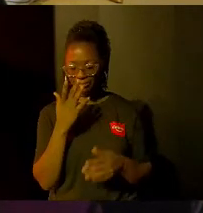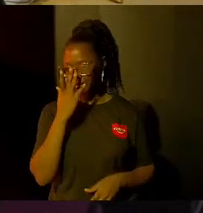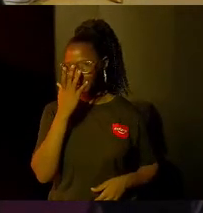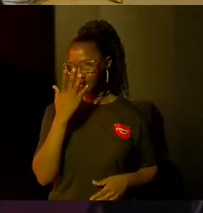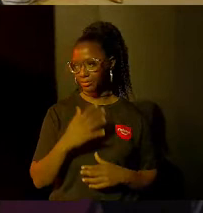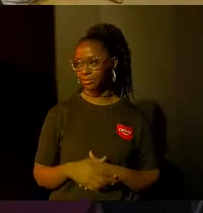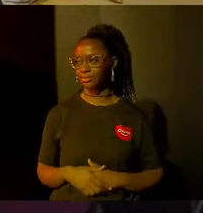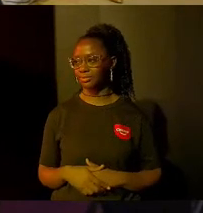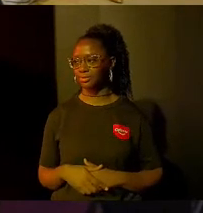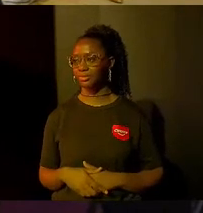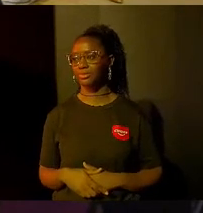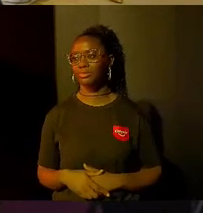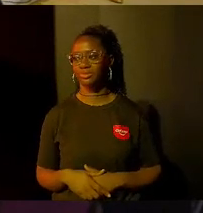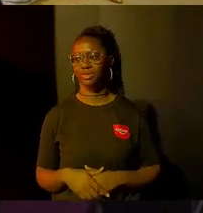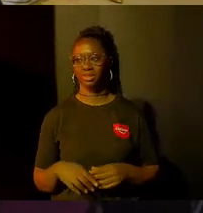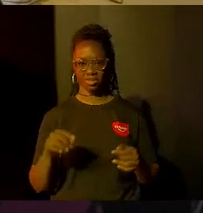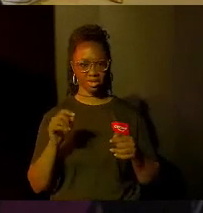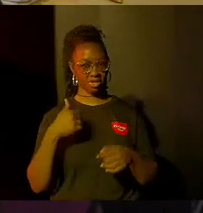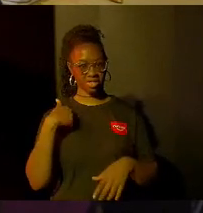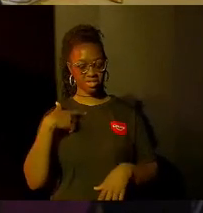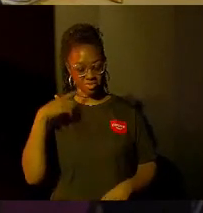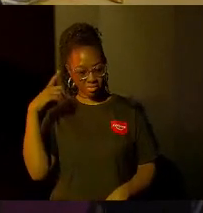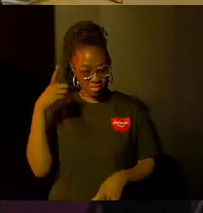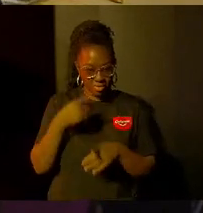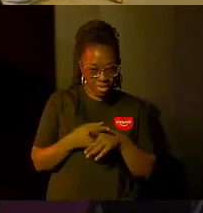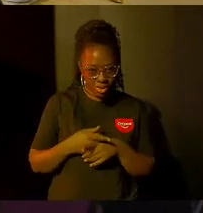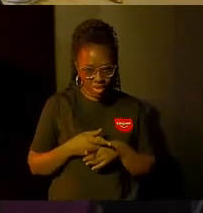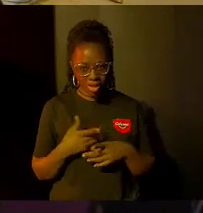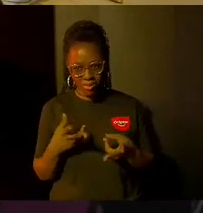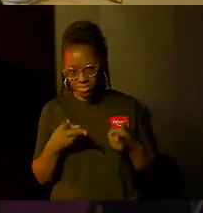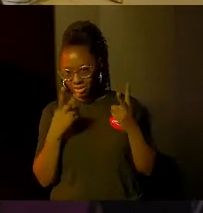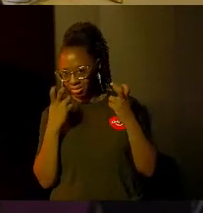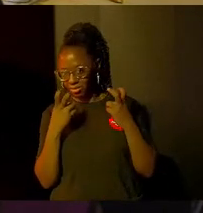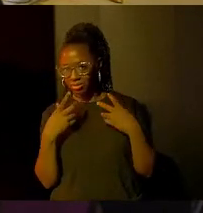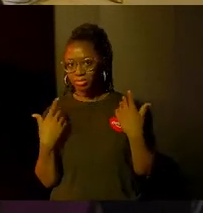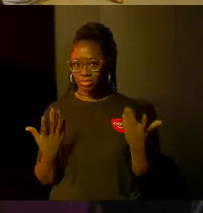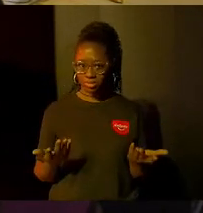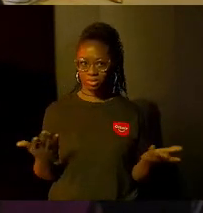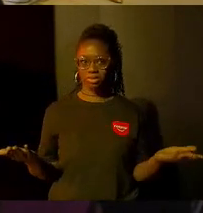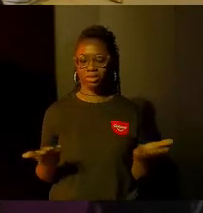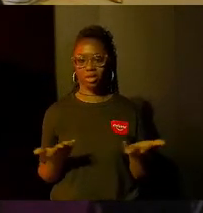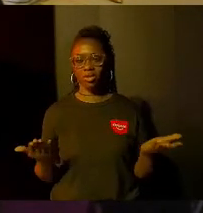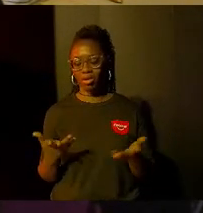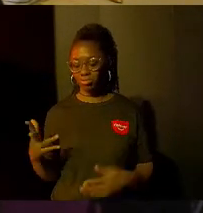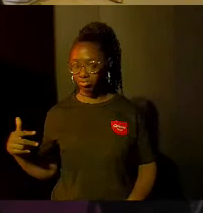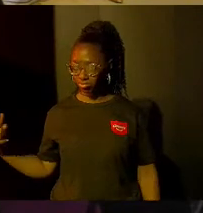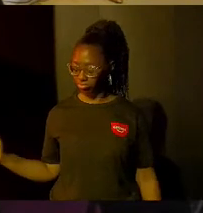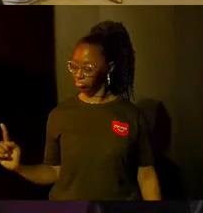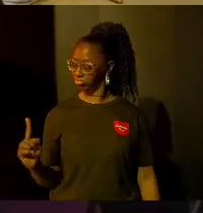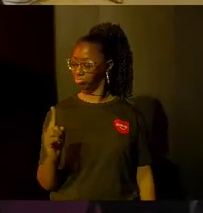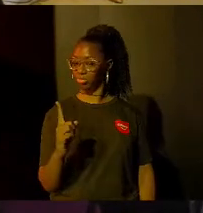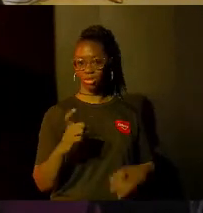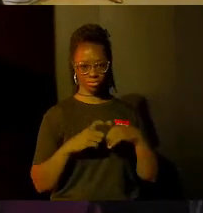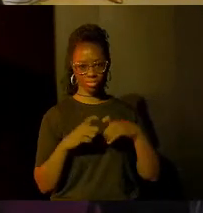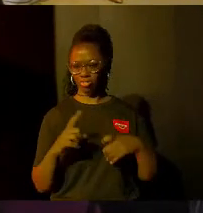ao fazer essa descoberta e nesse momento chega a médica